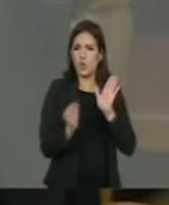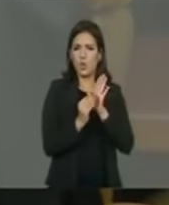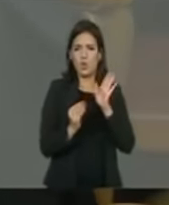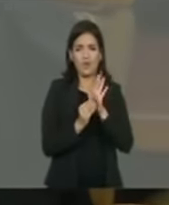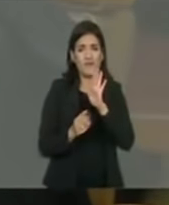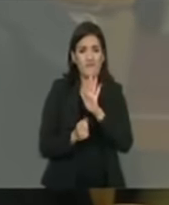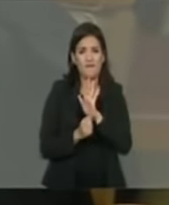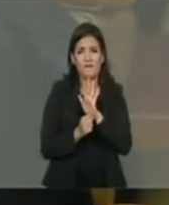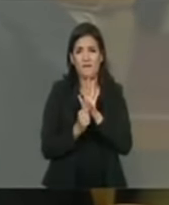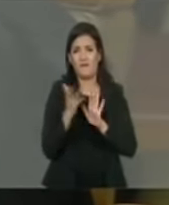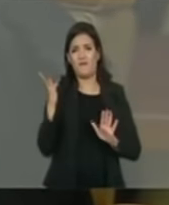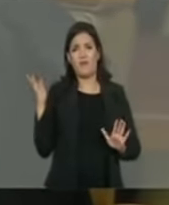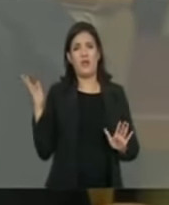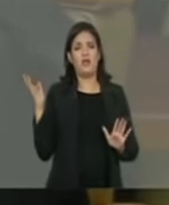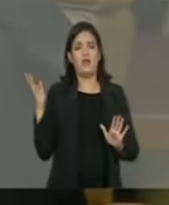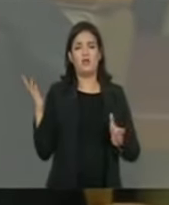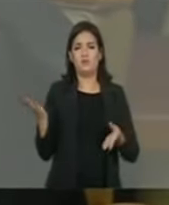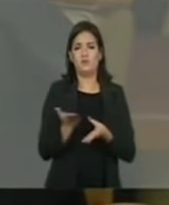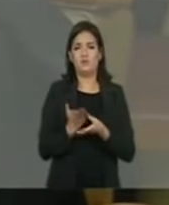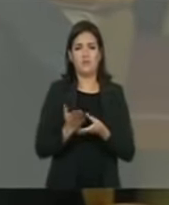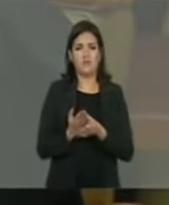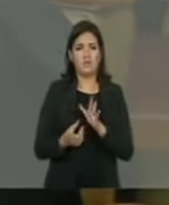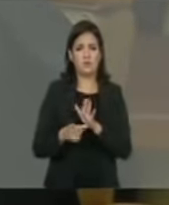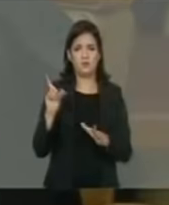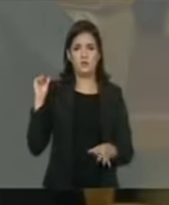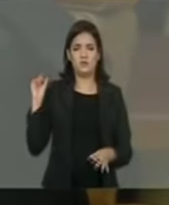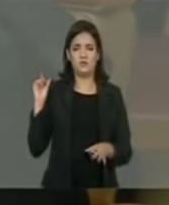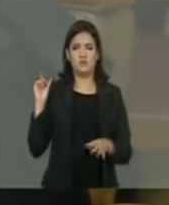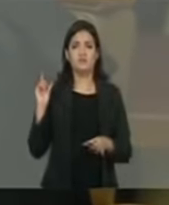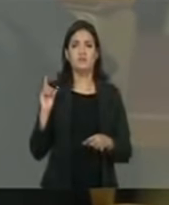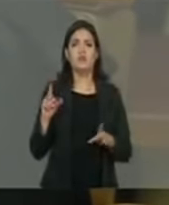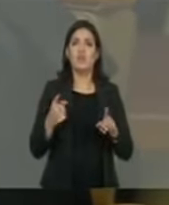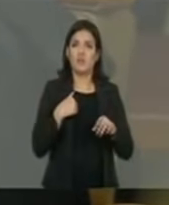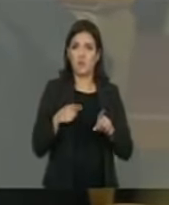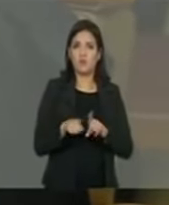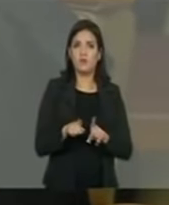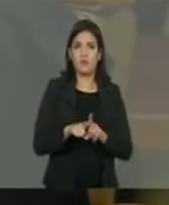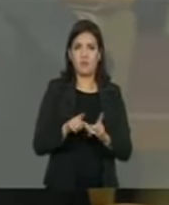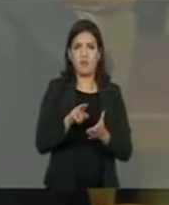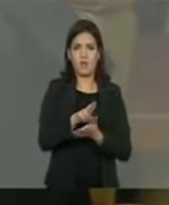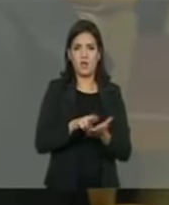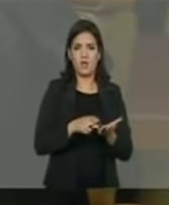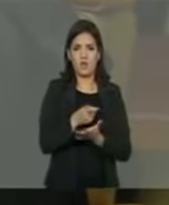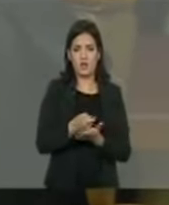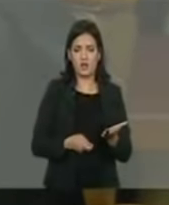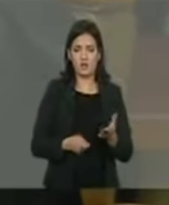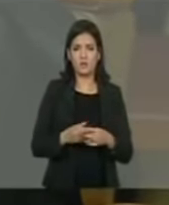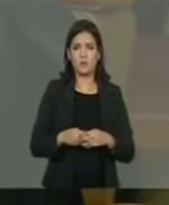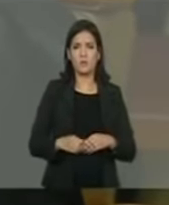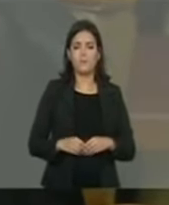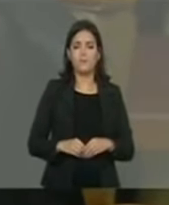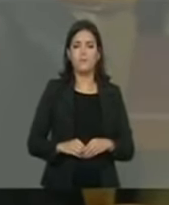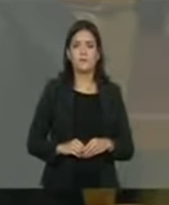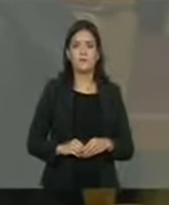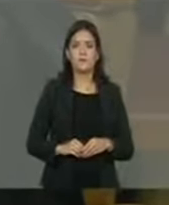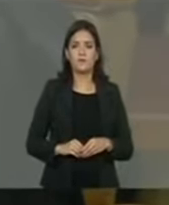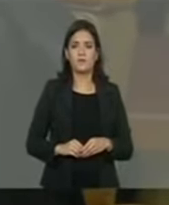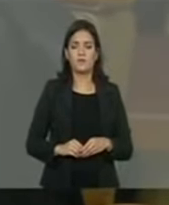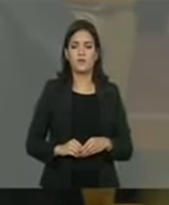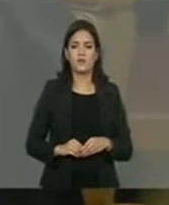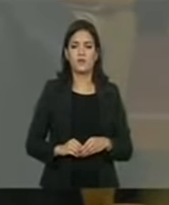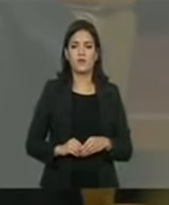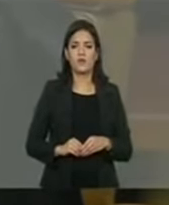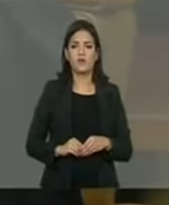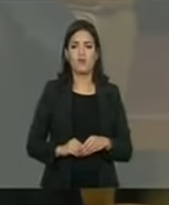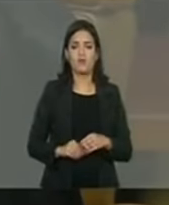de de presidentes a 1 e que também foi relator as coisas a prerrogativa jurídica da liberdade